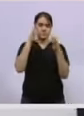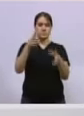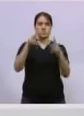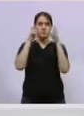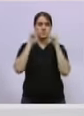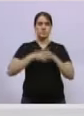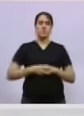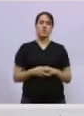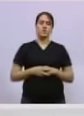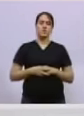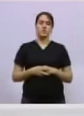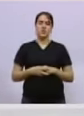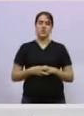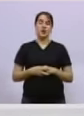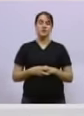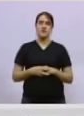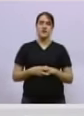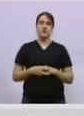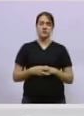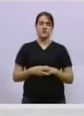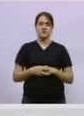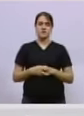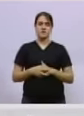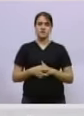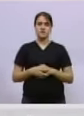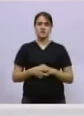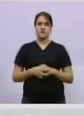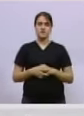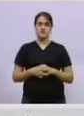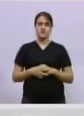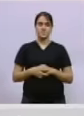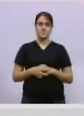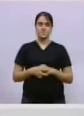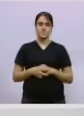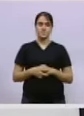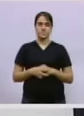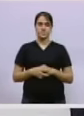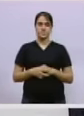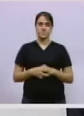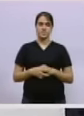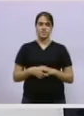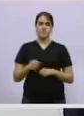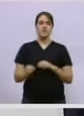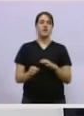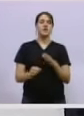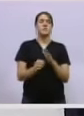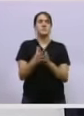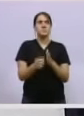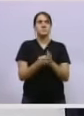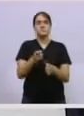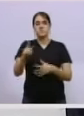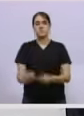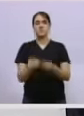rituais inférteis que já não servem absolutamente nada para a nossa salvação. Não é o número de vezes que você vai à missa, que